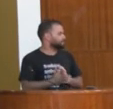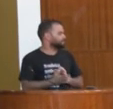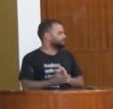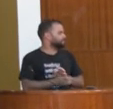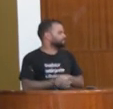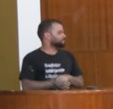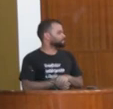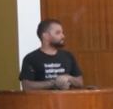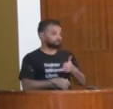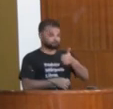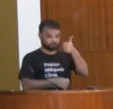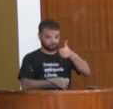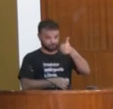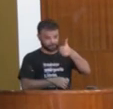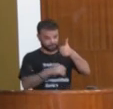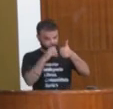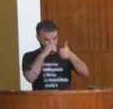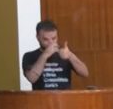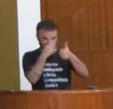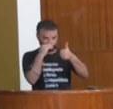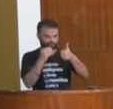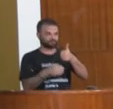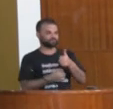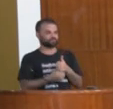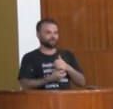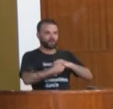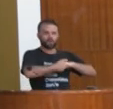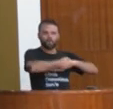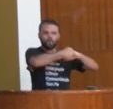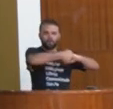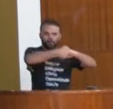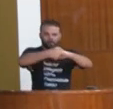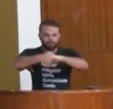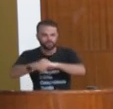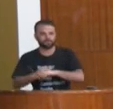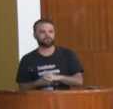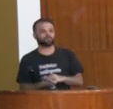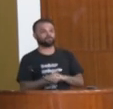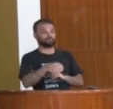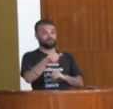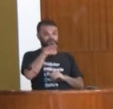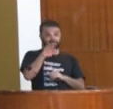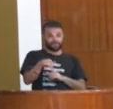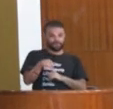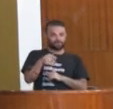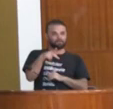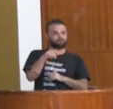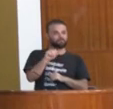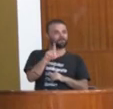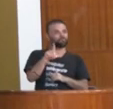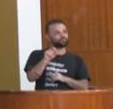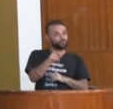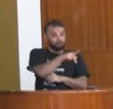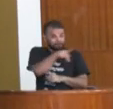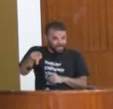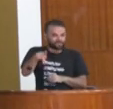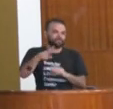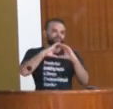poder fazer os primeiros cumprimentos aqui, passar a palavra para o Paulo Conrado, nosso vereador, presidente da